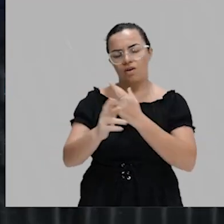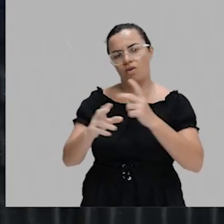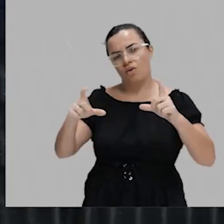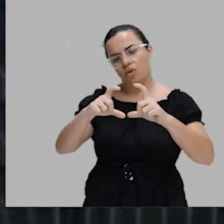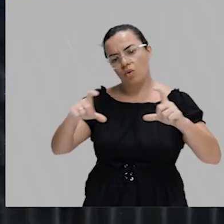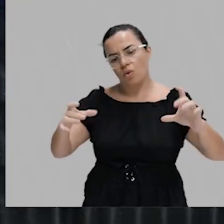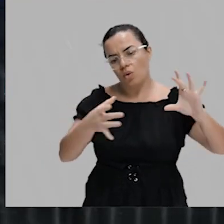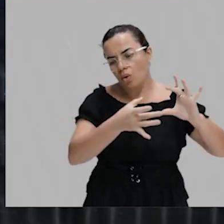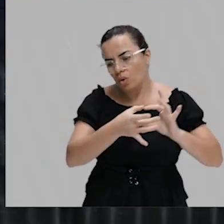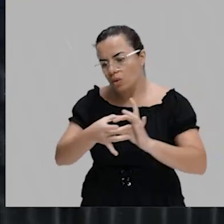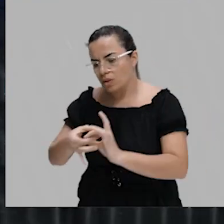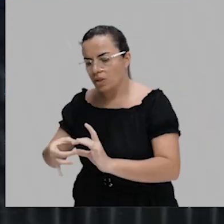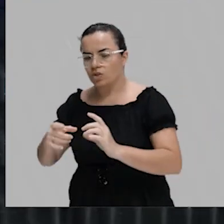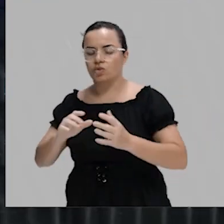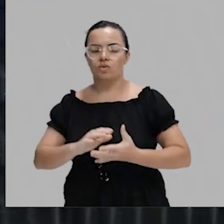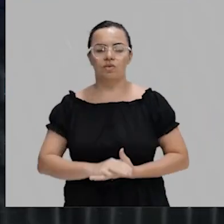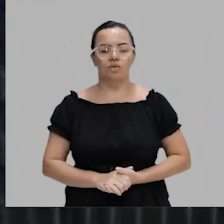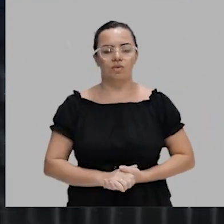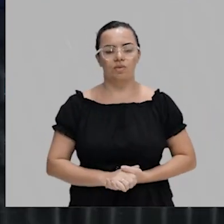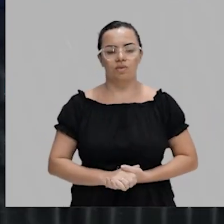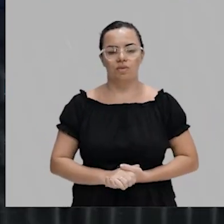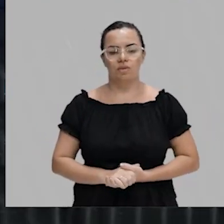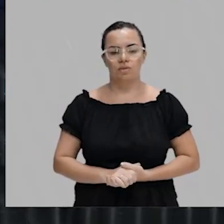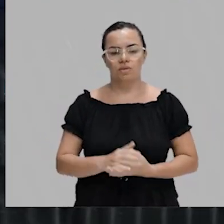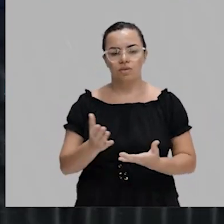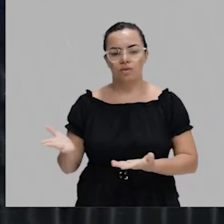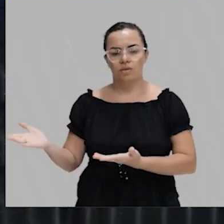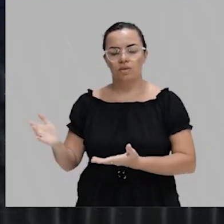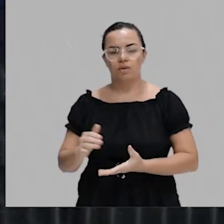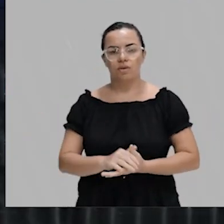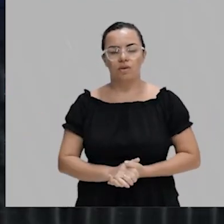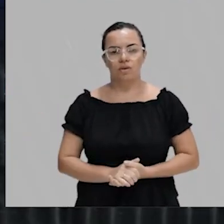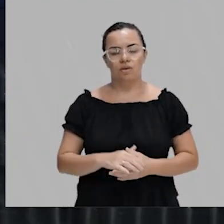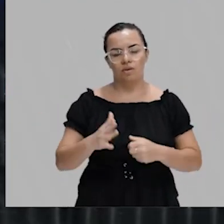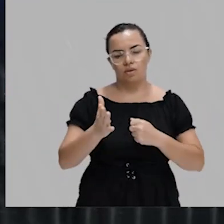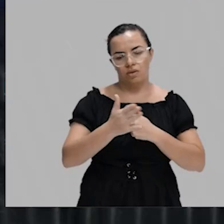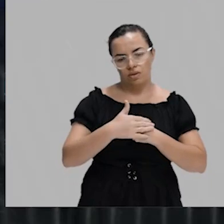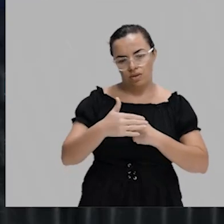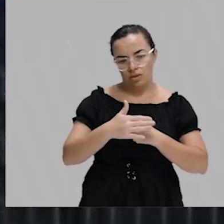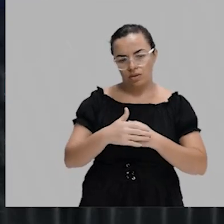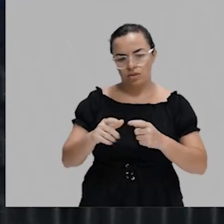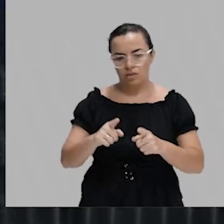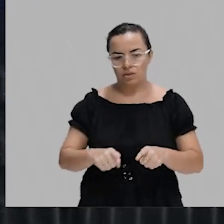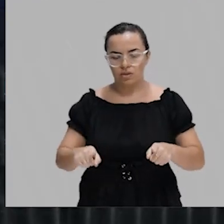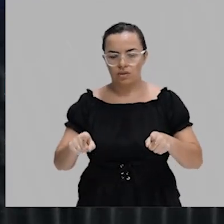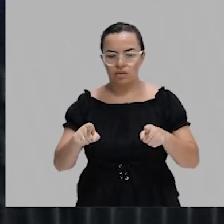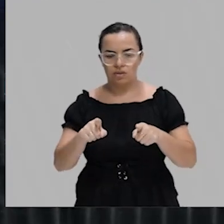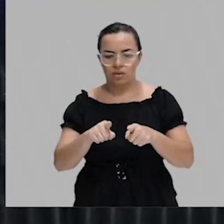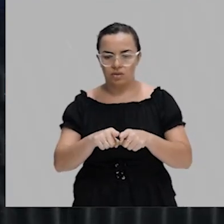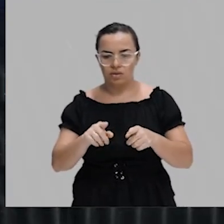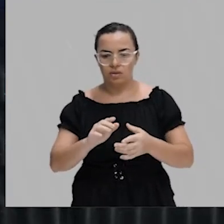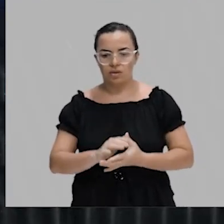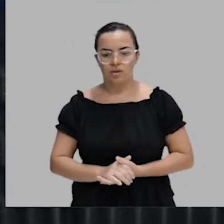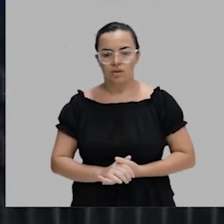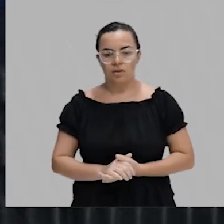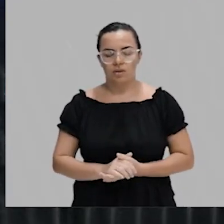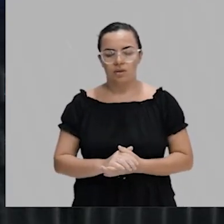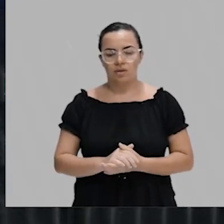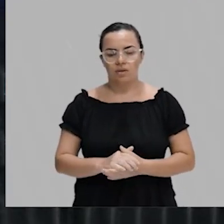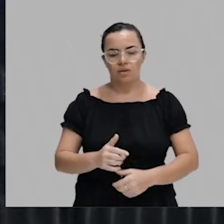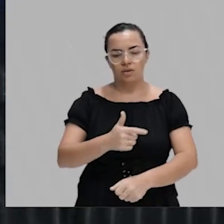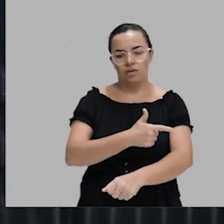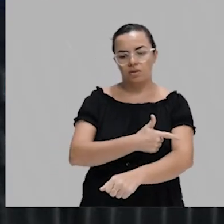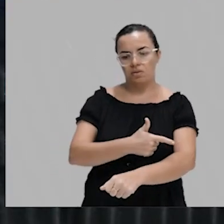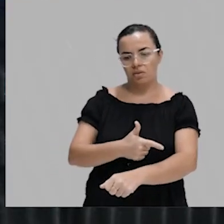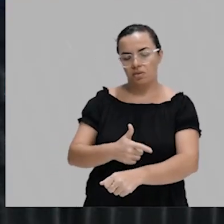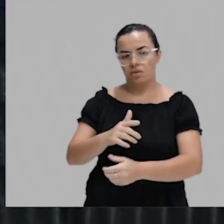oracional. Então, assim, eu tenho agradar no sentido de acariciar, eu tenho agradar no sentido de ser agradável. Aí